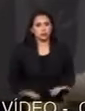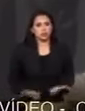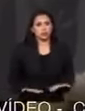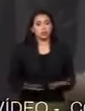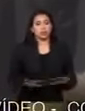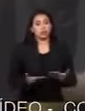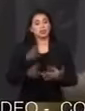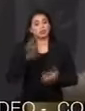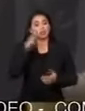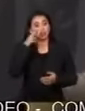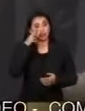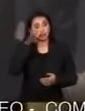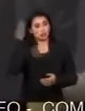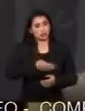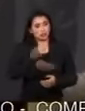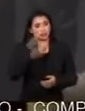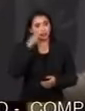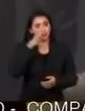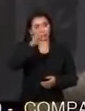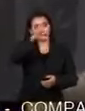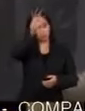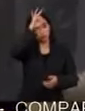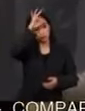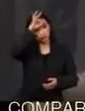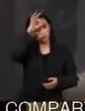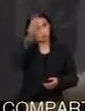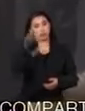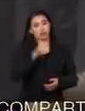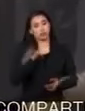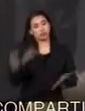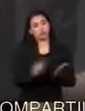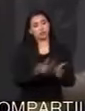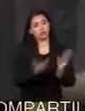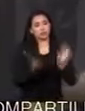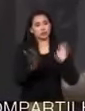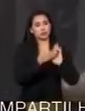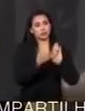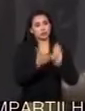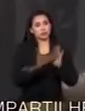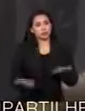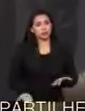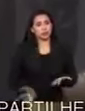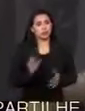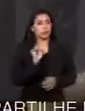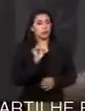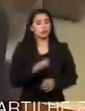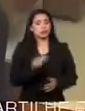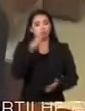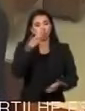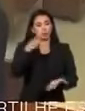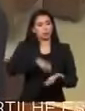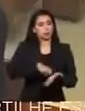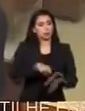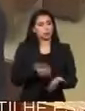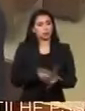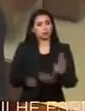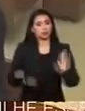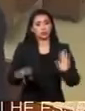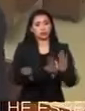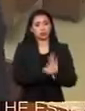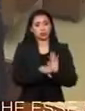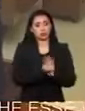da presunção de inocência tem sido pautado como se afetasse apenas aos condenados pelos crimes de colarinho branco,